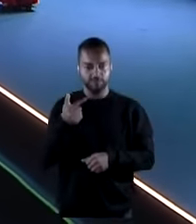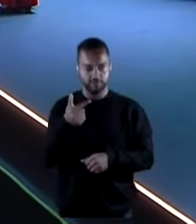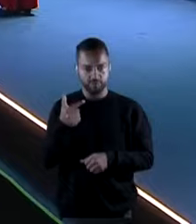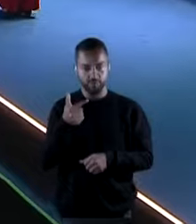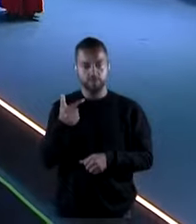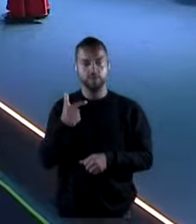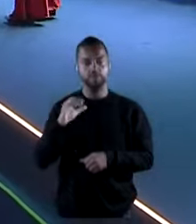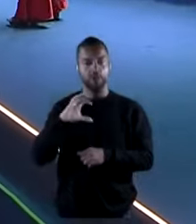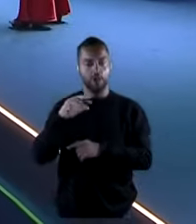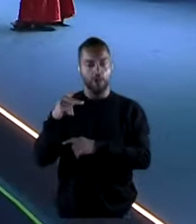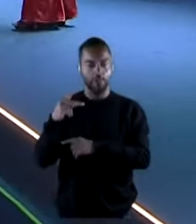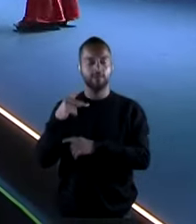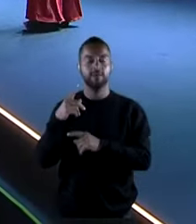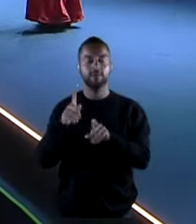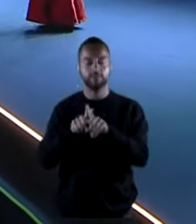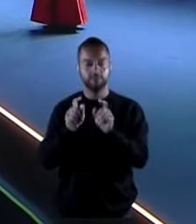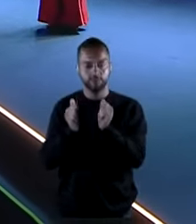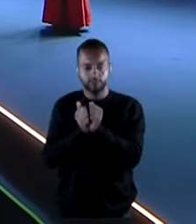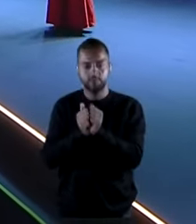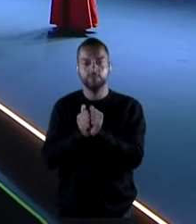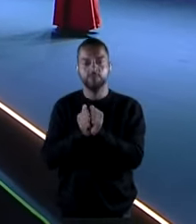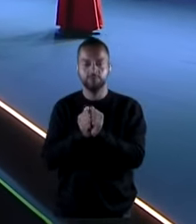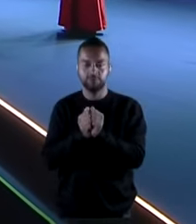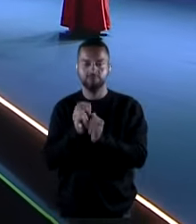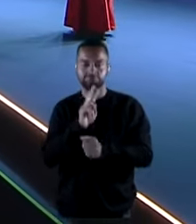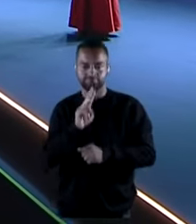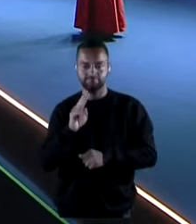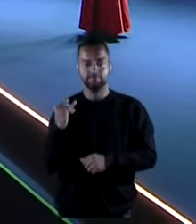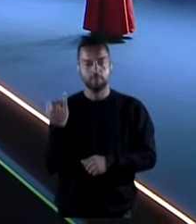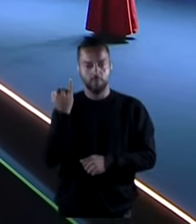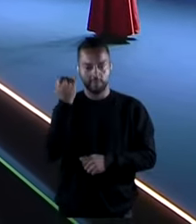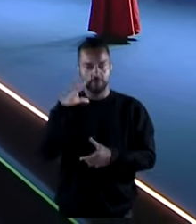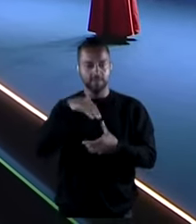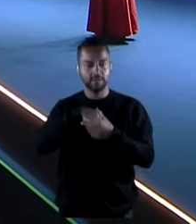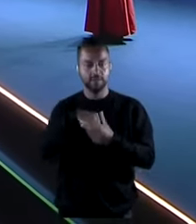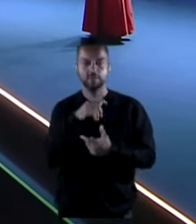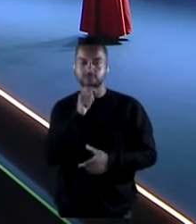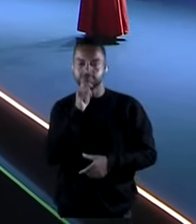Grandes nomes da arbitragem paulista. Sejam todos muito bem-vindos.